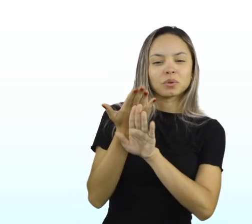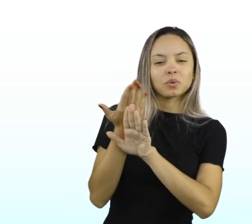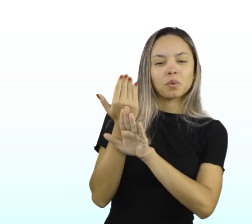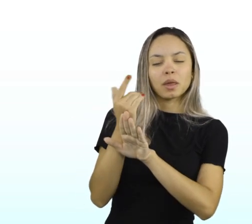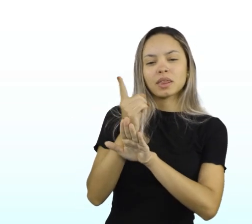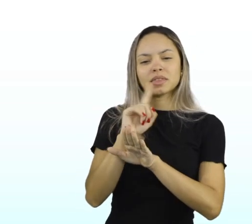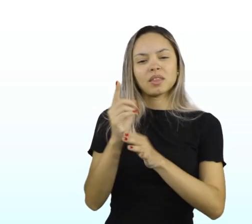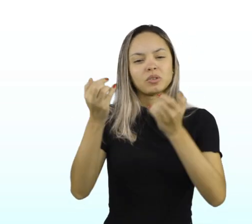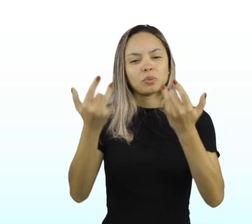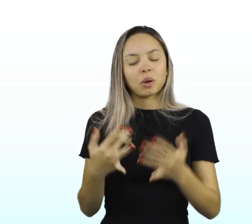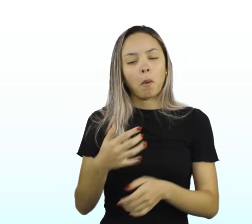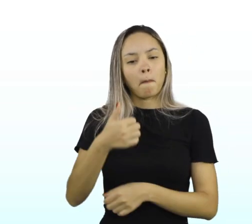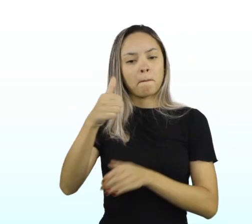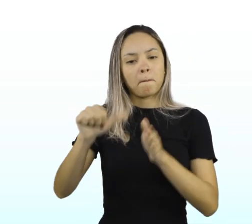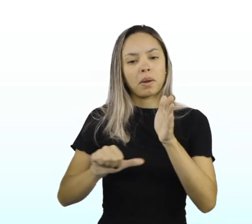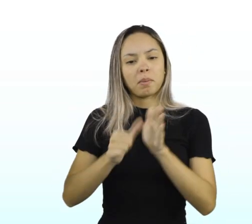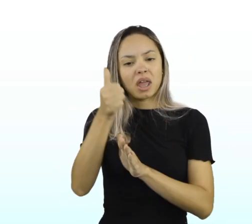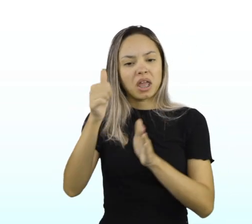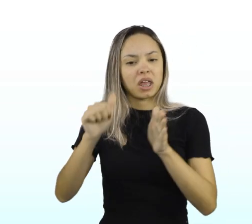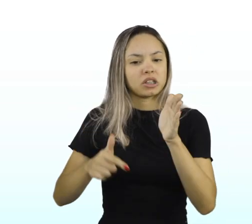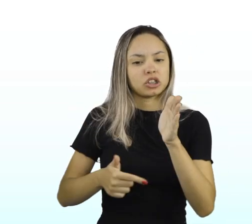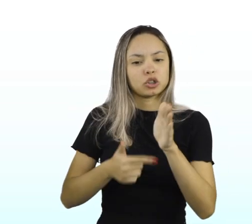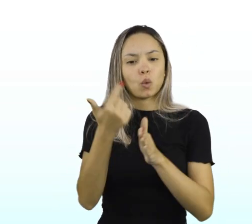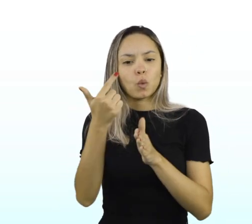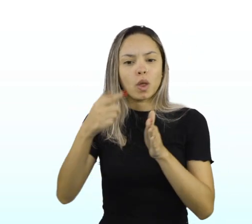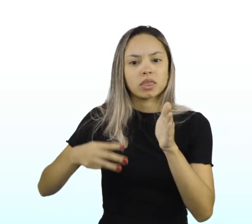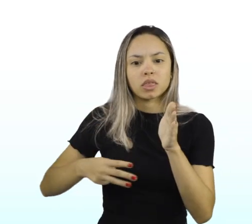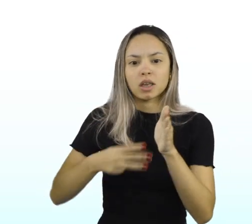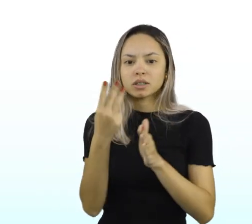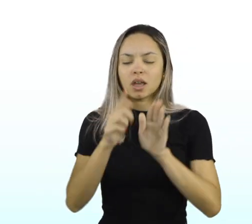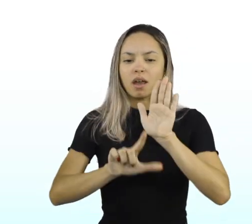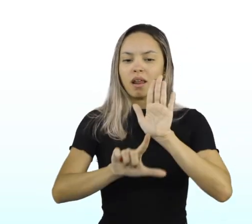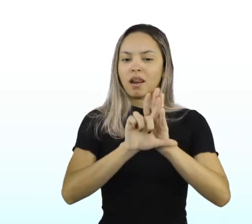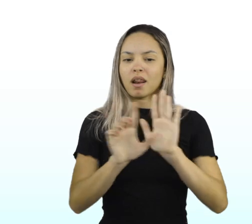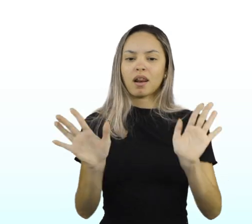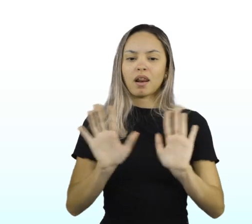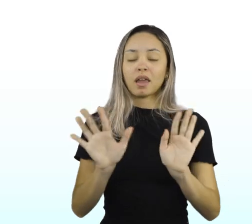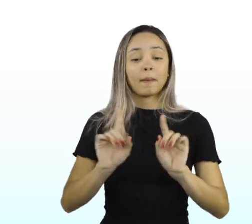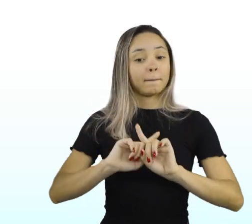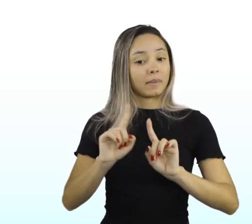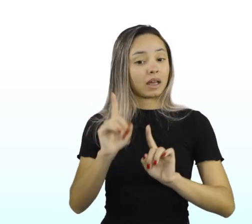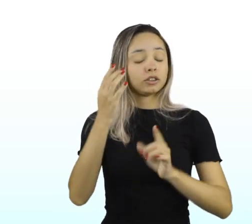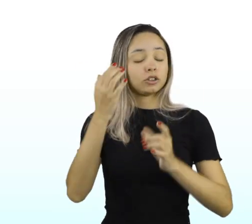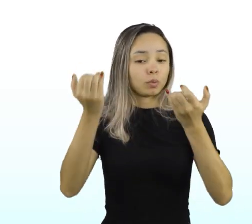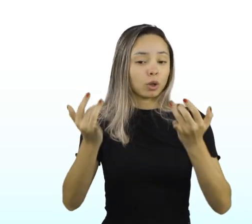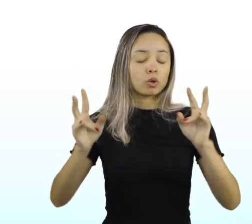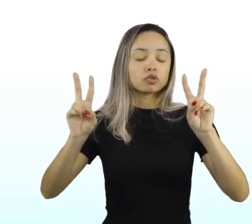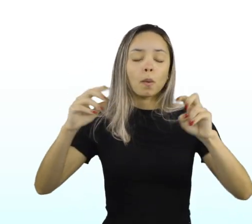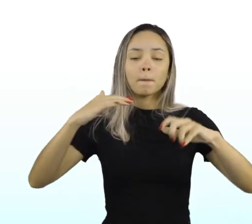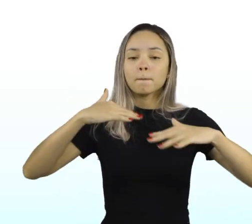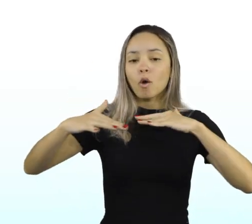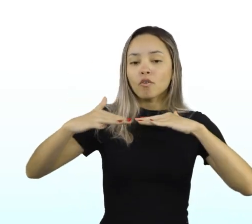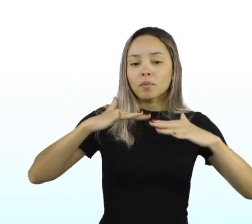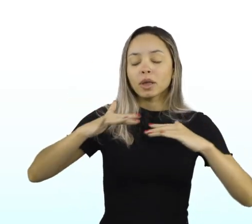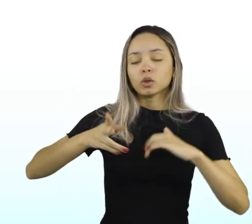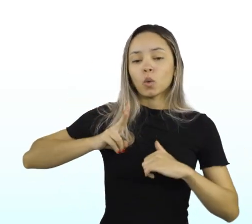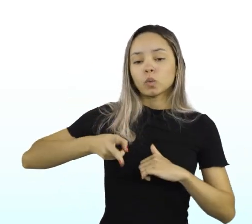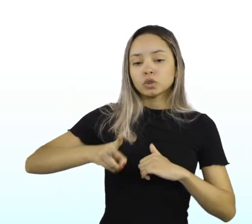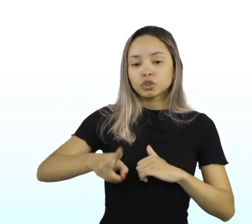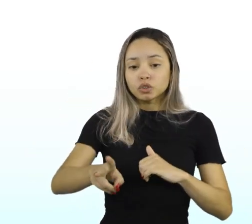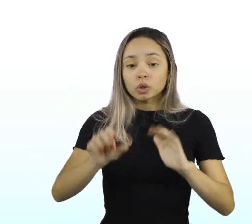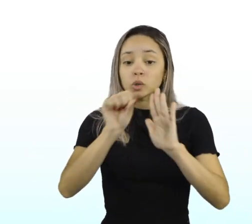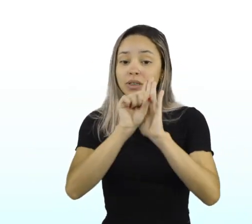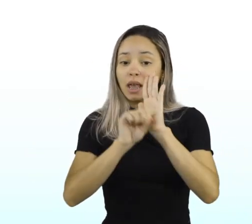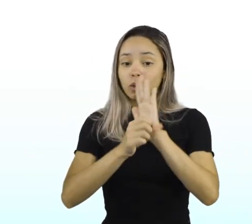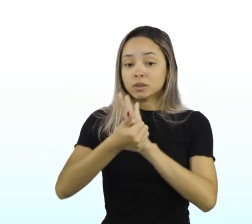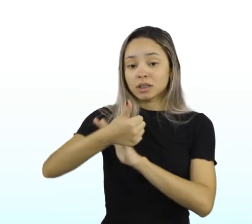primeira, a segunda e a terceira lei. Ele apenas explicou o movimento de uma forma contínua e por volta do século, no finalzinho do século XIX, é